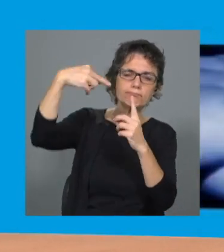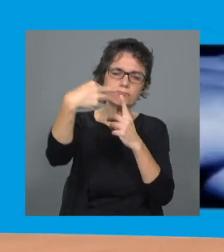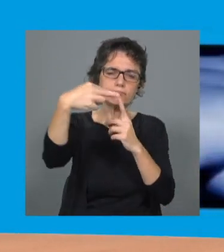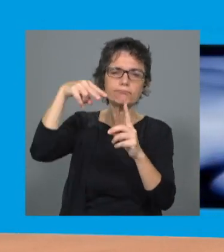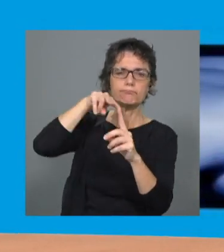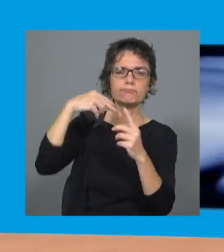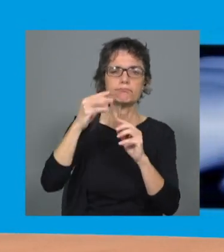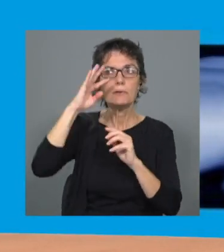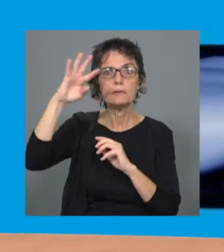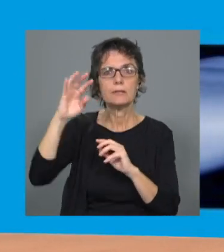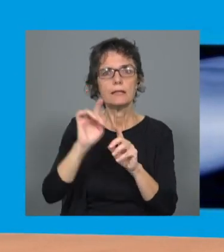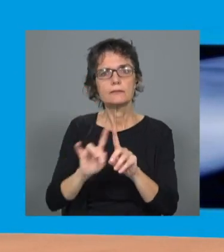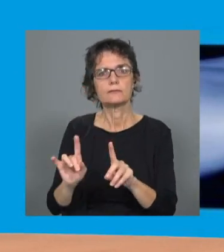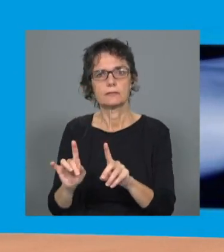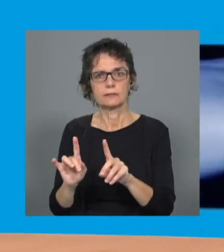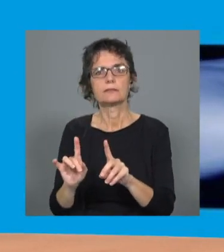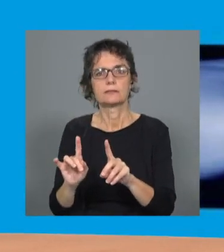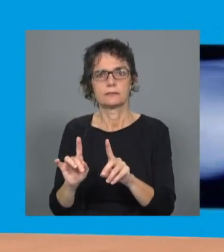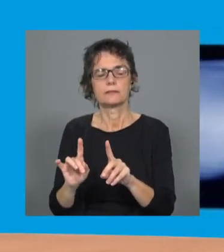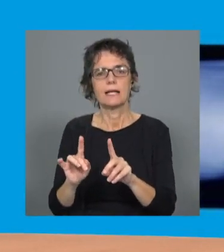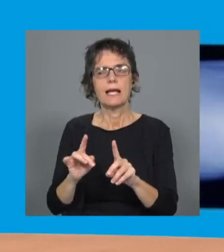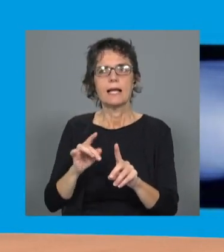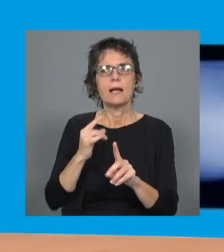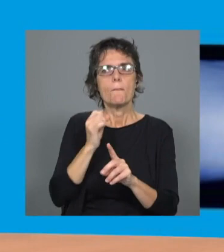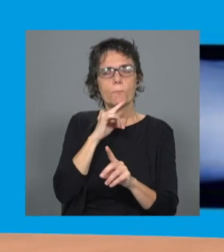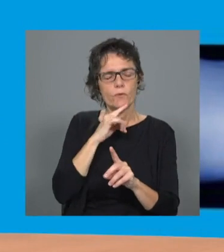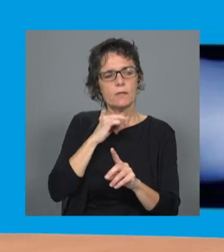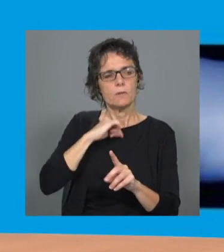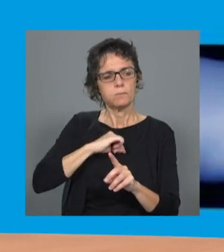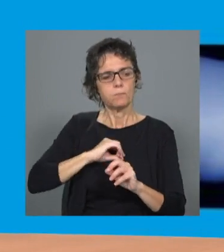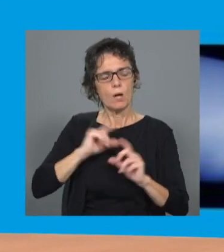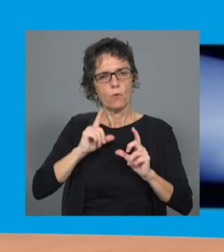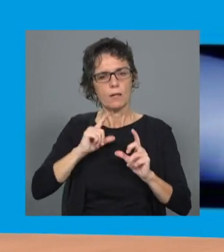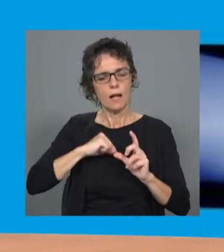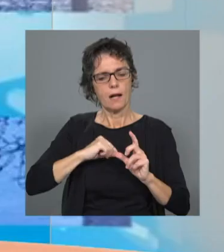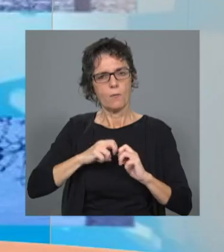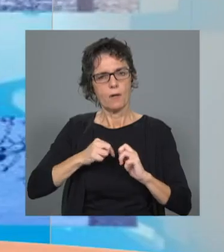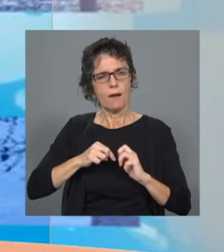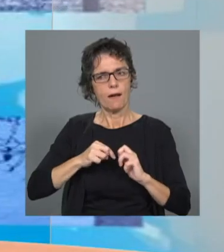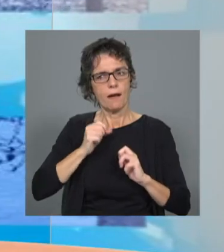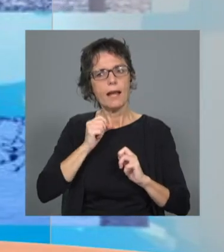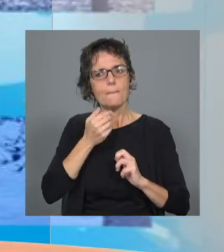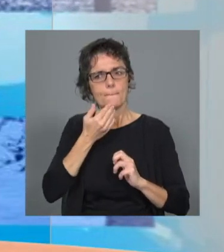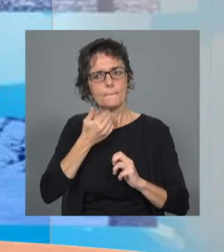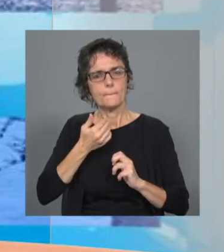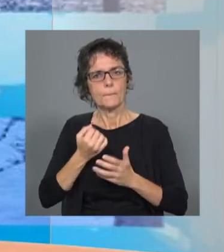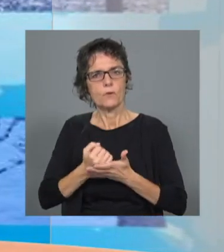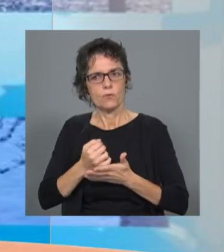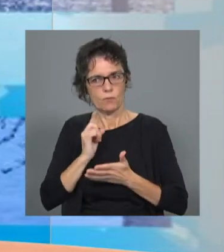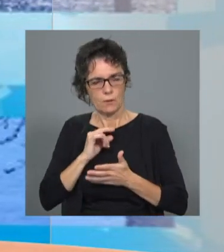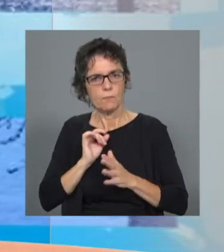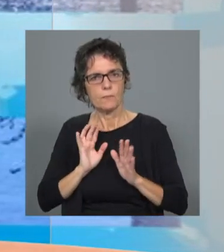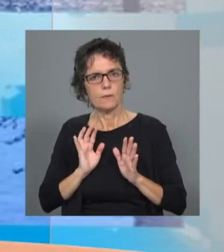coisa que é necessário falar com alguém, que é necessário pedir ajuda e que é necessário trabalhar. Fica essa sugestão então